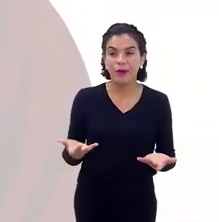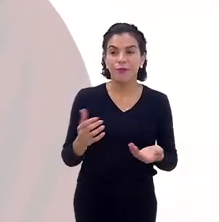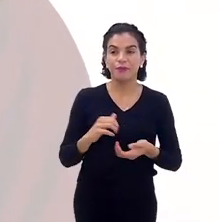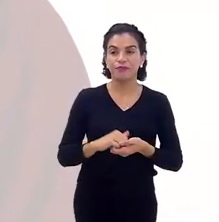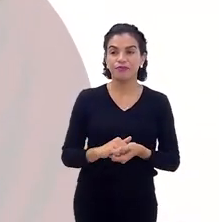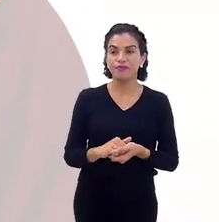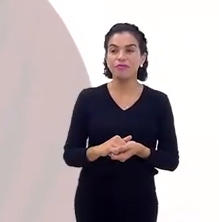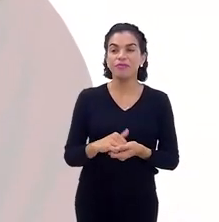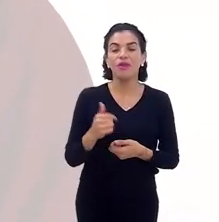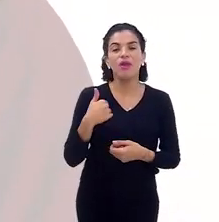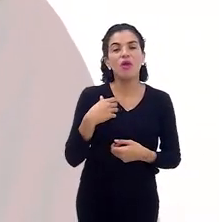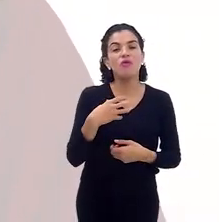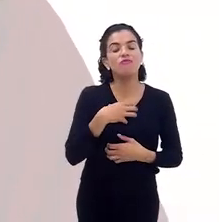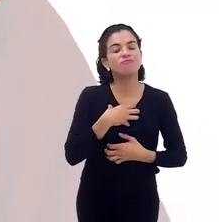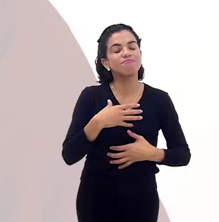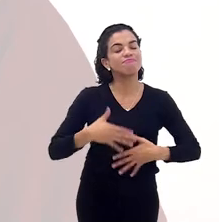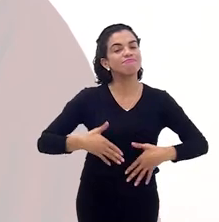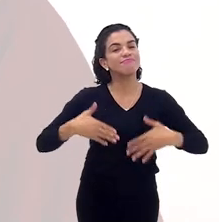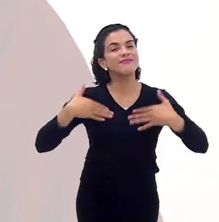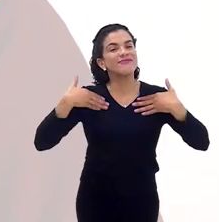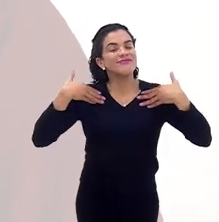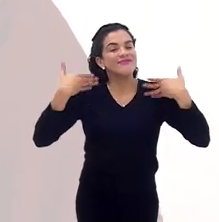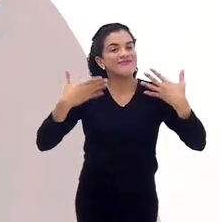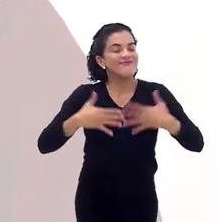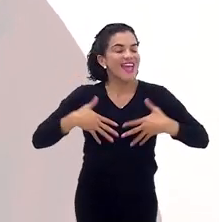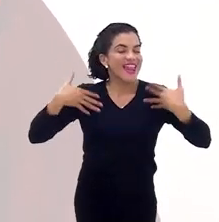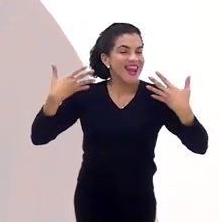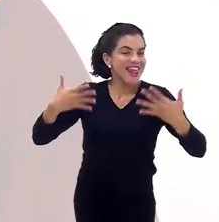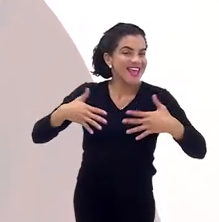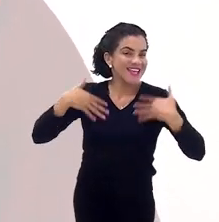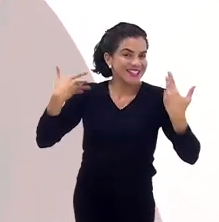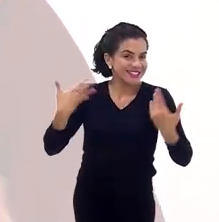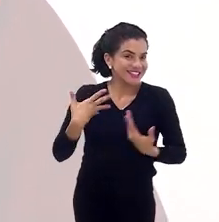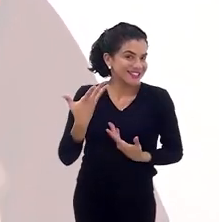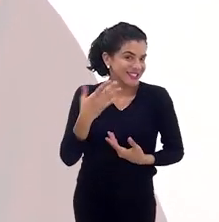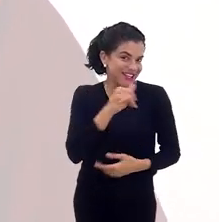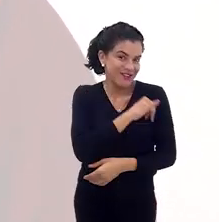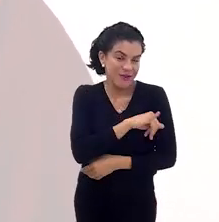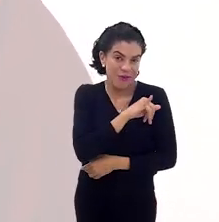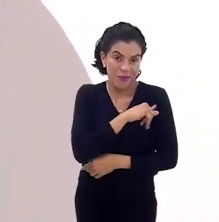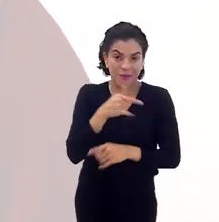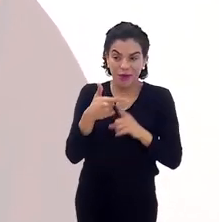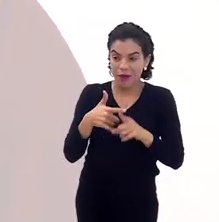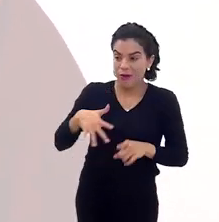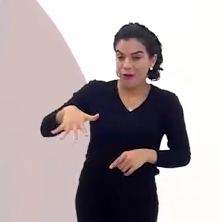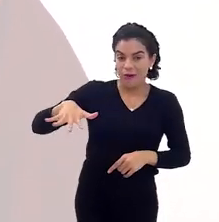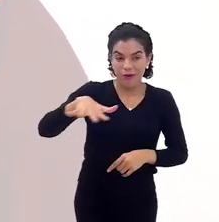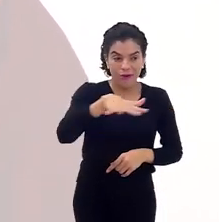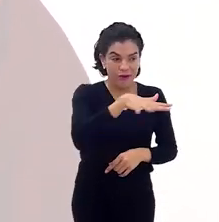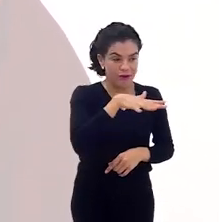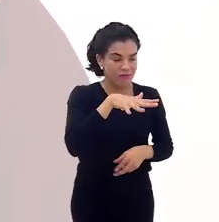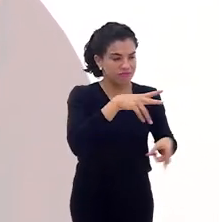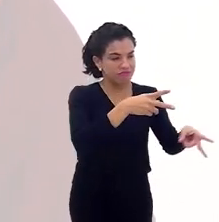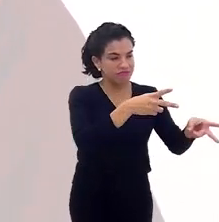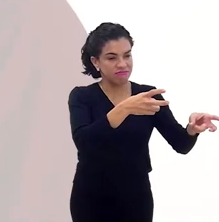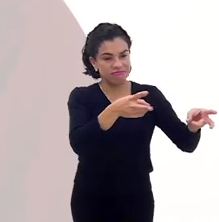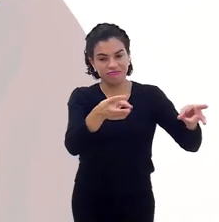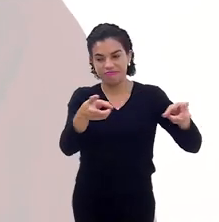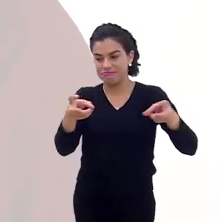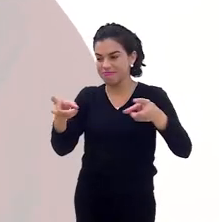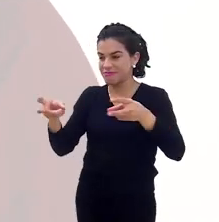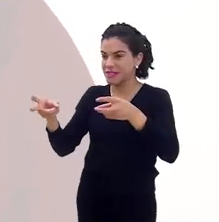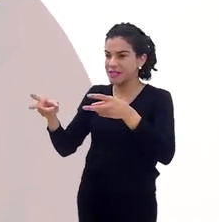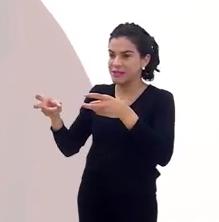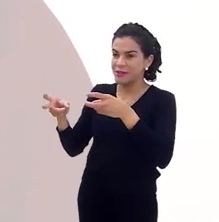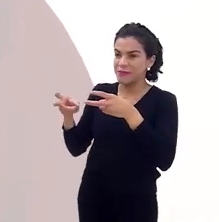Então, e esse espaço, assim, eu fico muito contente de estar no meio do Rio de Janeiro, um espaço que, assim, ali você vai perceber, né, a